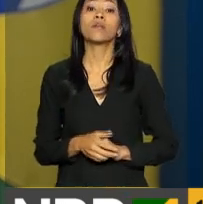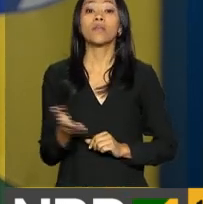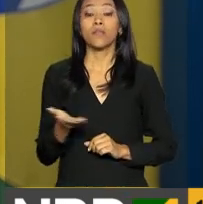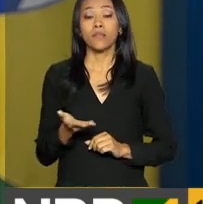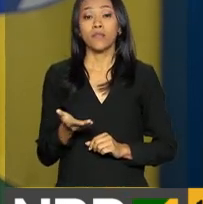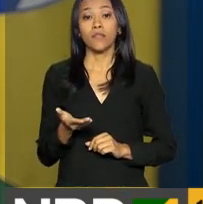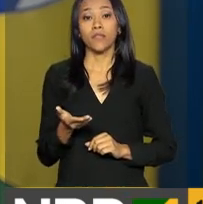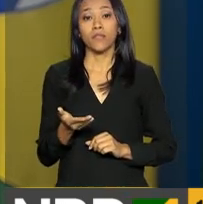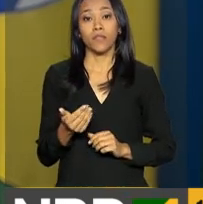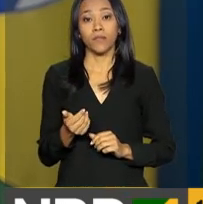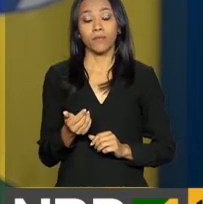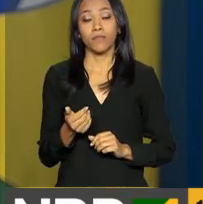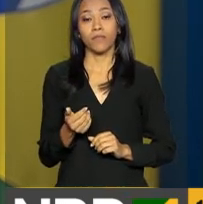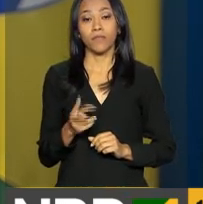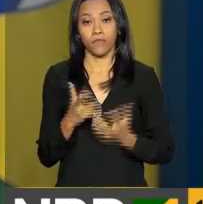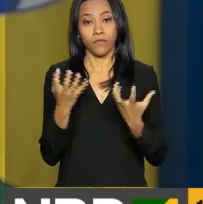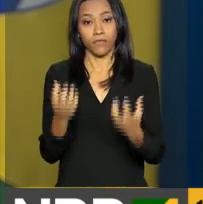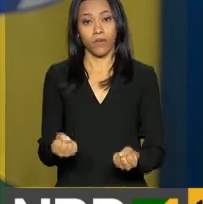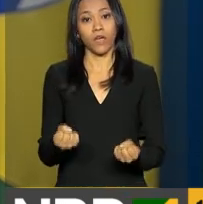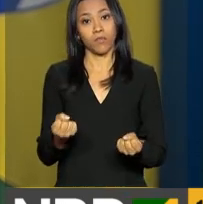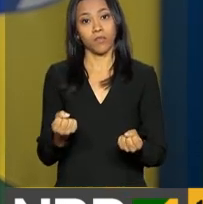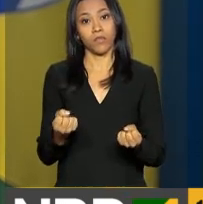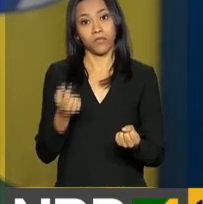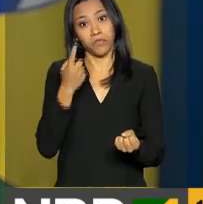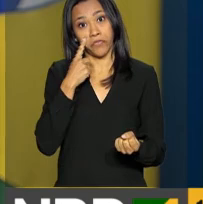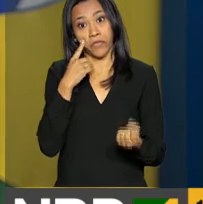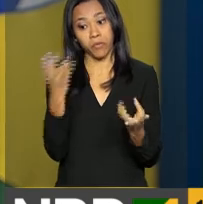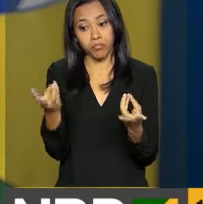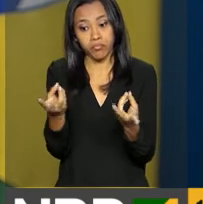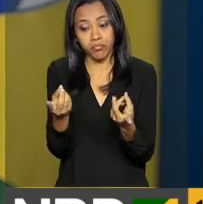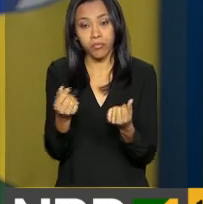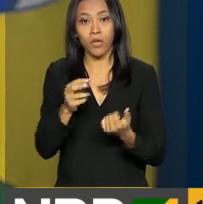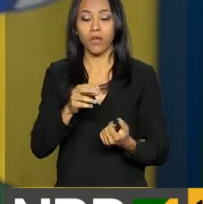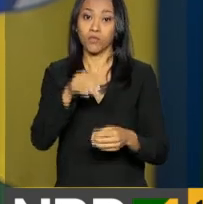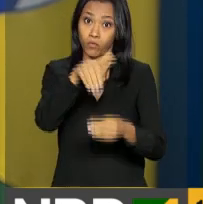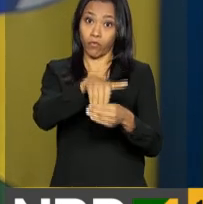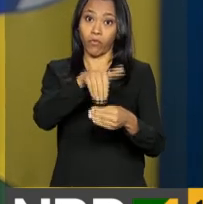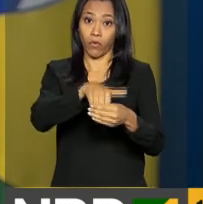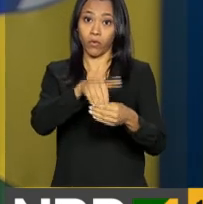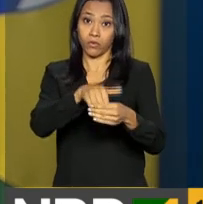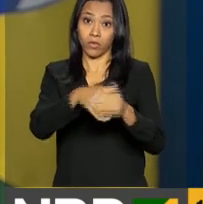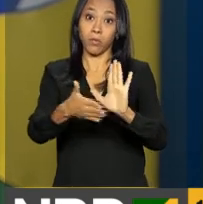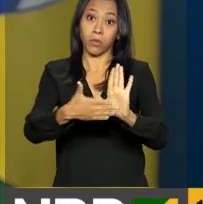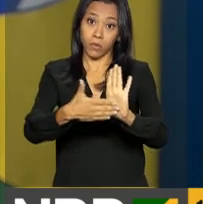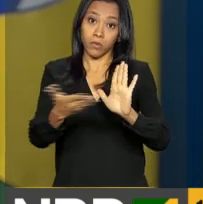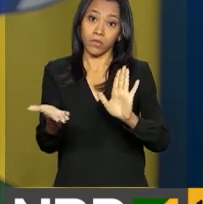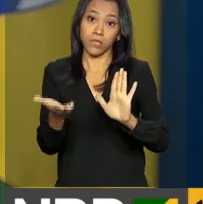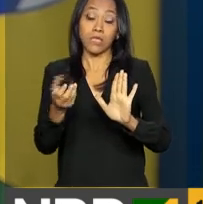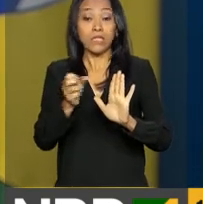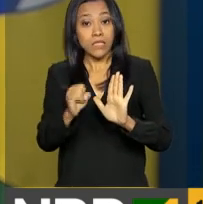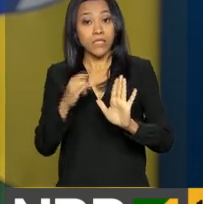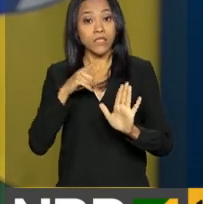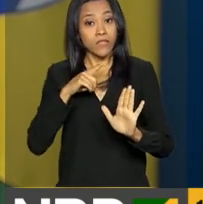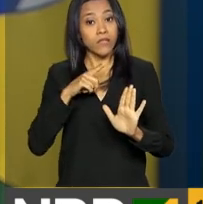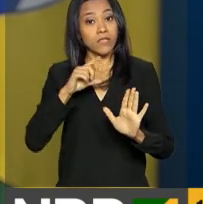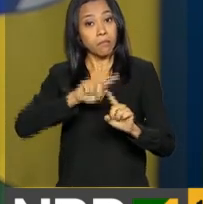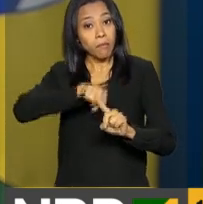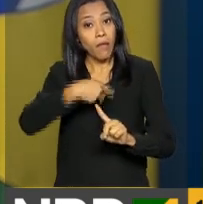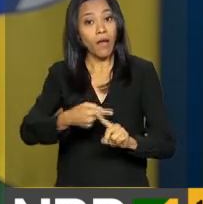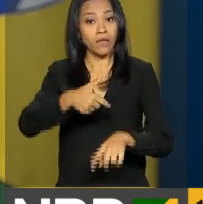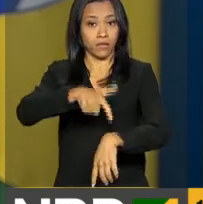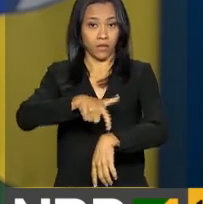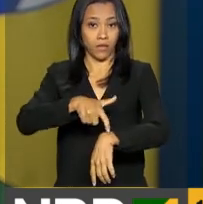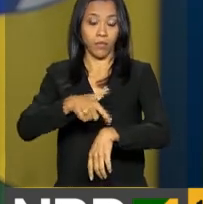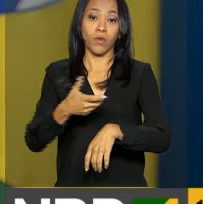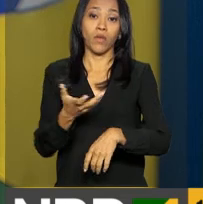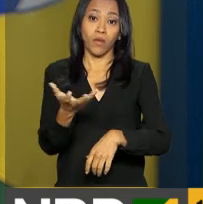agora, vamos ver os números, votos, né? Mas se tivéssemos mais tempo, eu gostaria de convidar